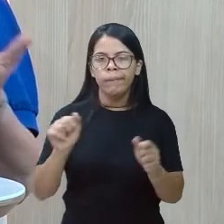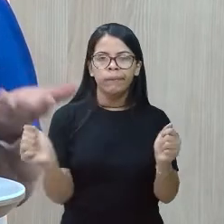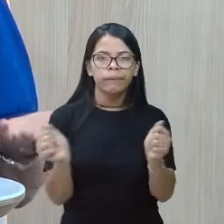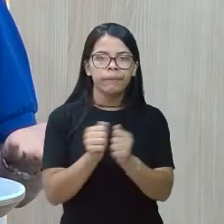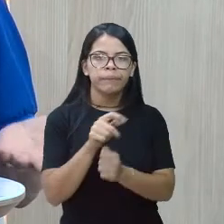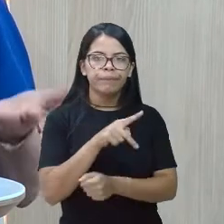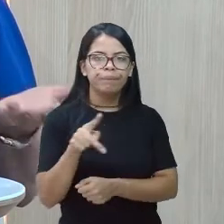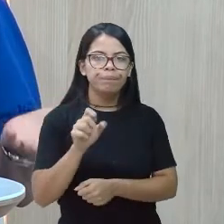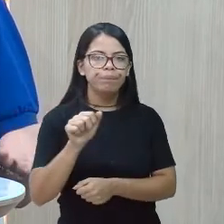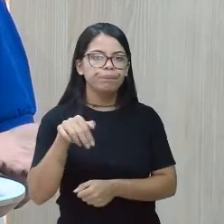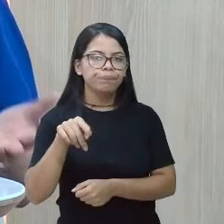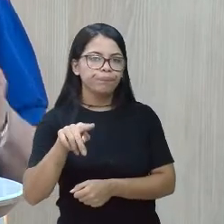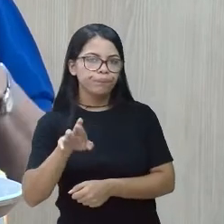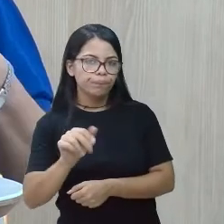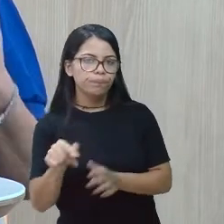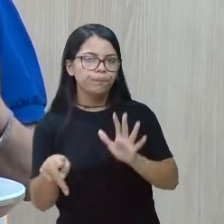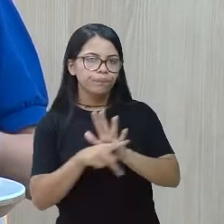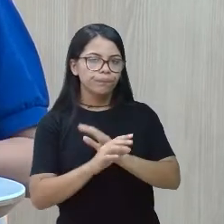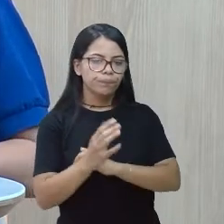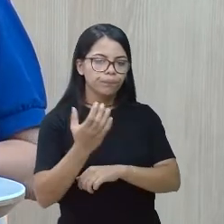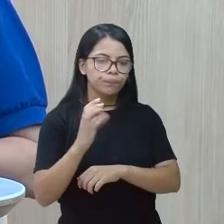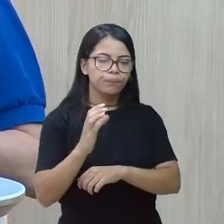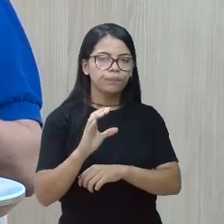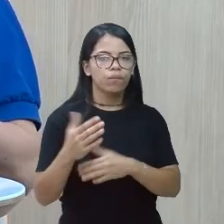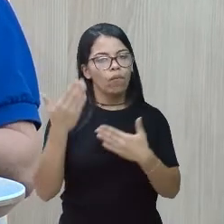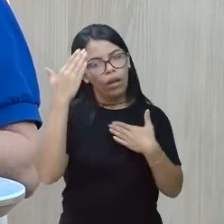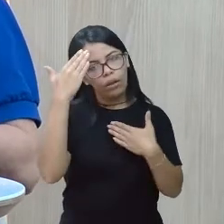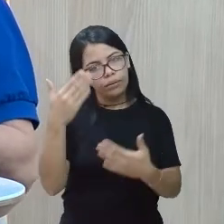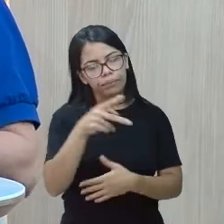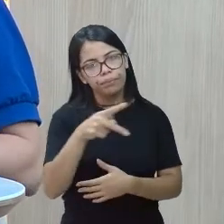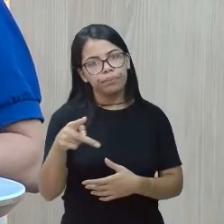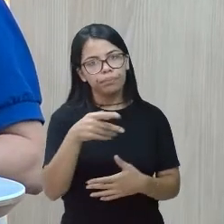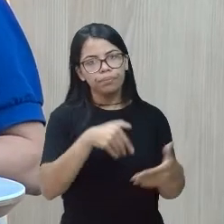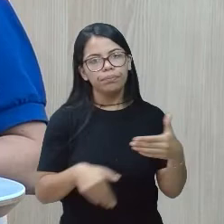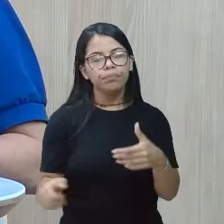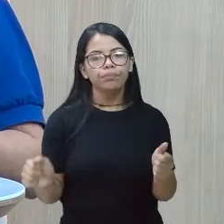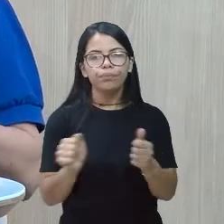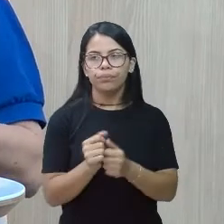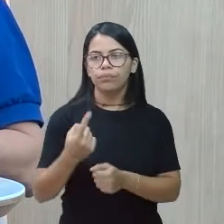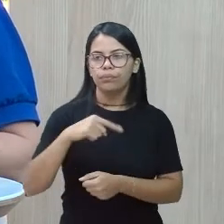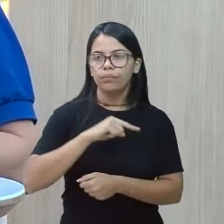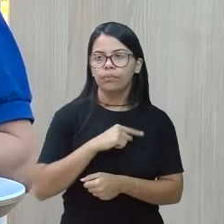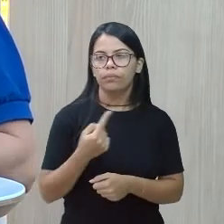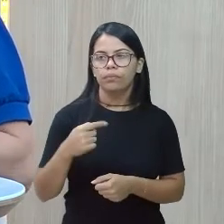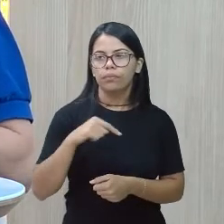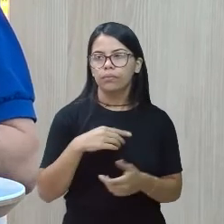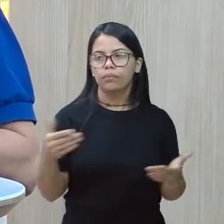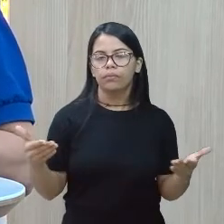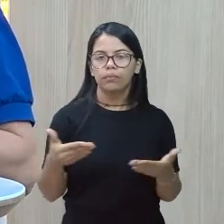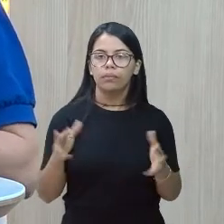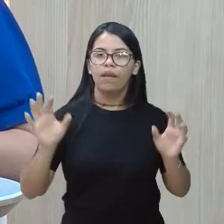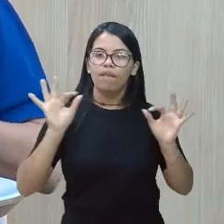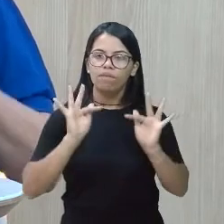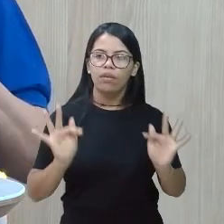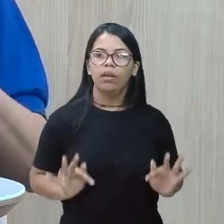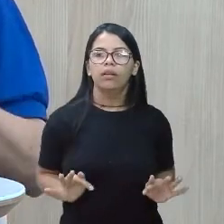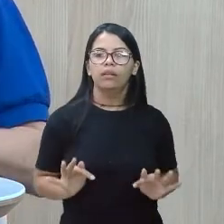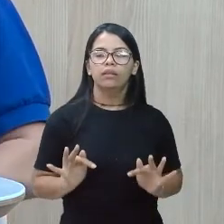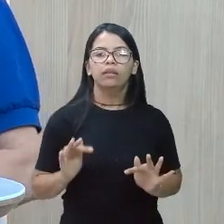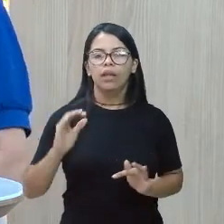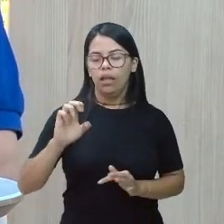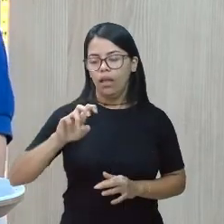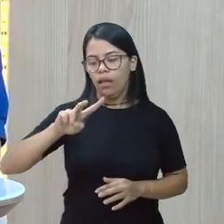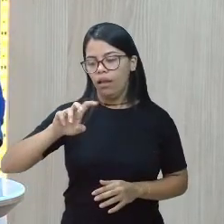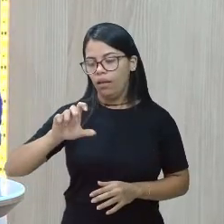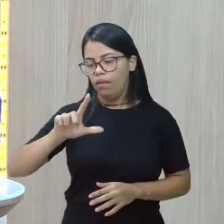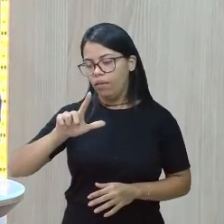Ciências, já agradecendo a professora Sandra toda essa participação conosco, toda essa interação. Ficamos felizes. E Evelyn também, da